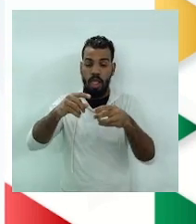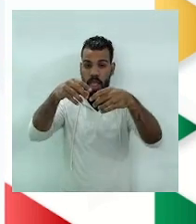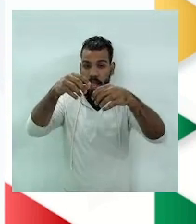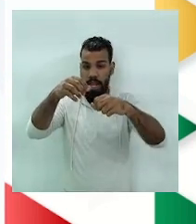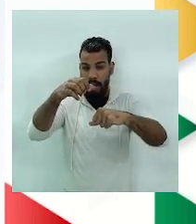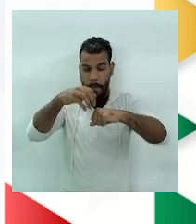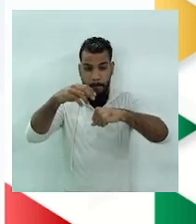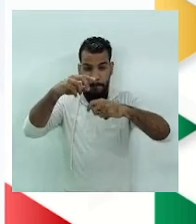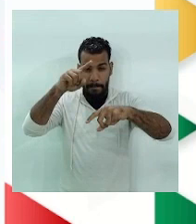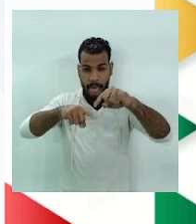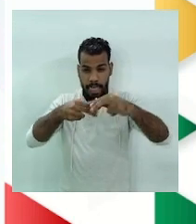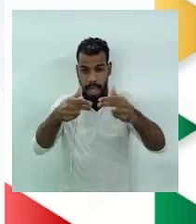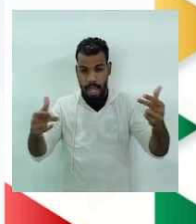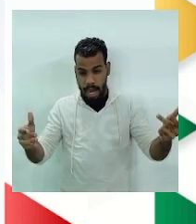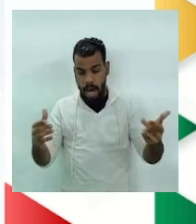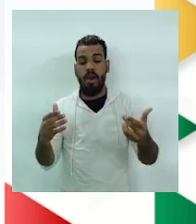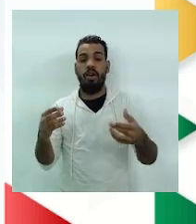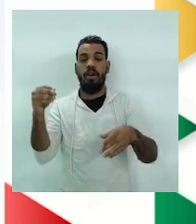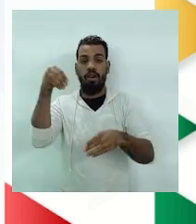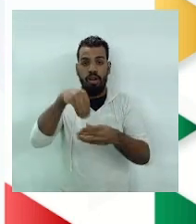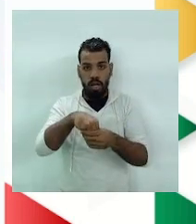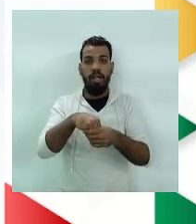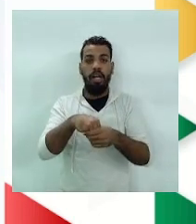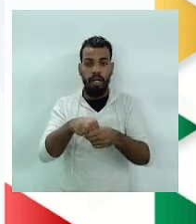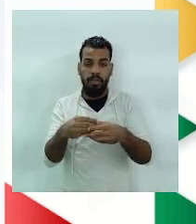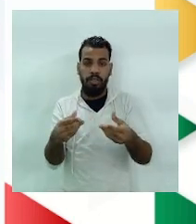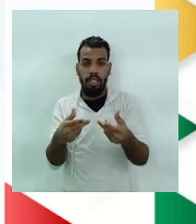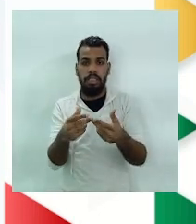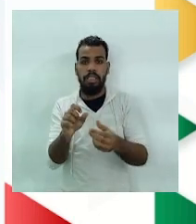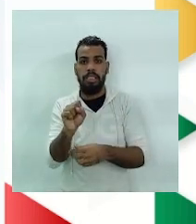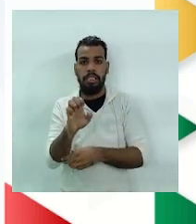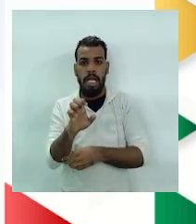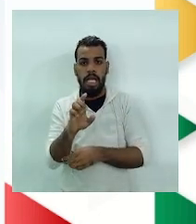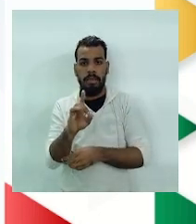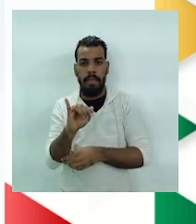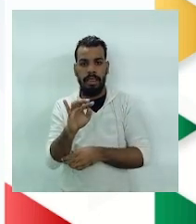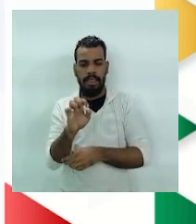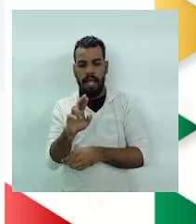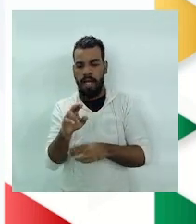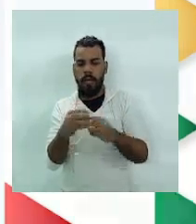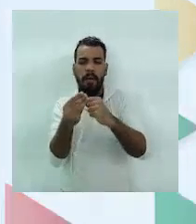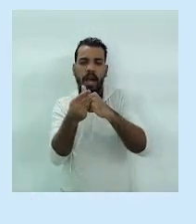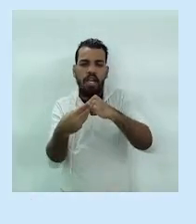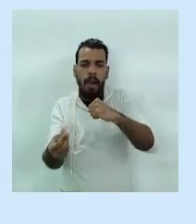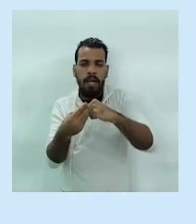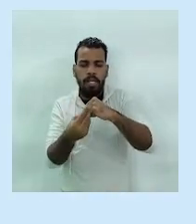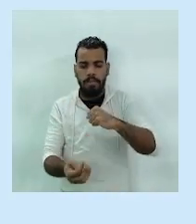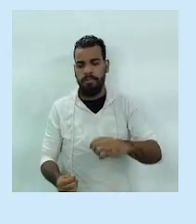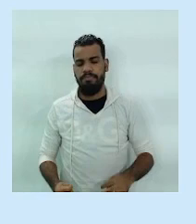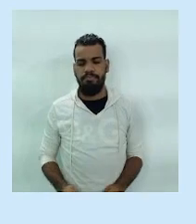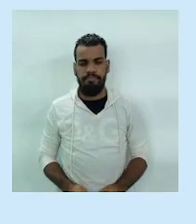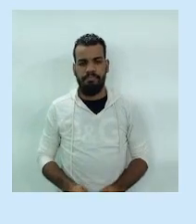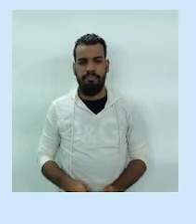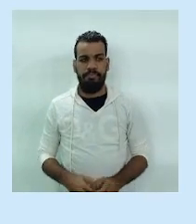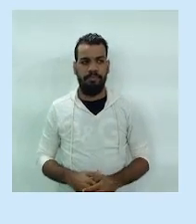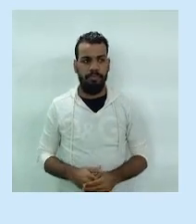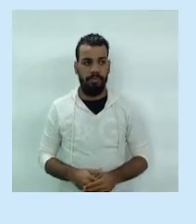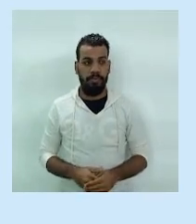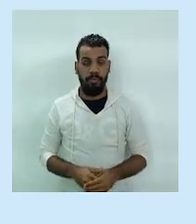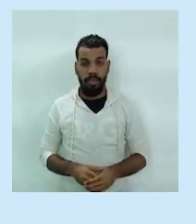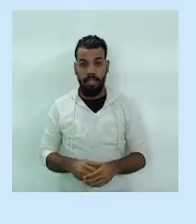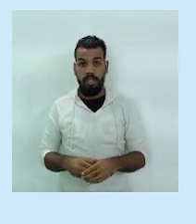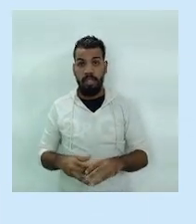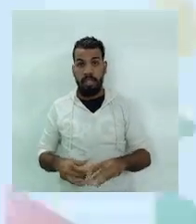cristalização de materiais que cimentam os grãos sedimentares ou sedimentos. As rochas sedimentares